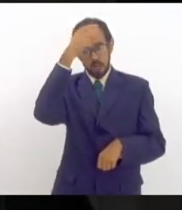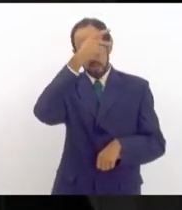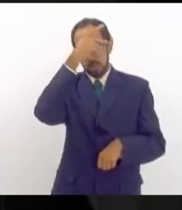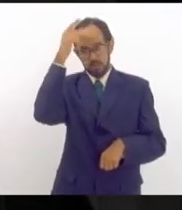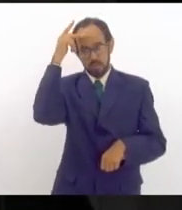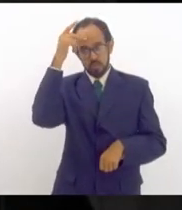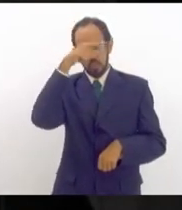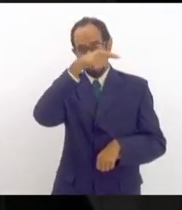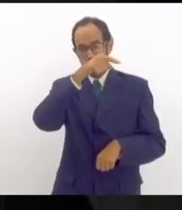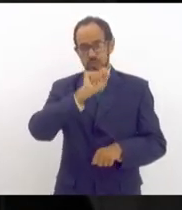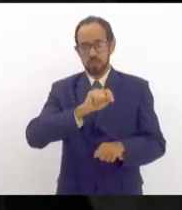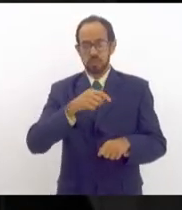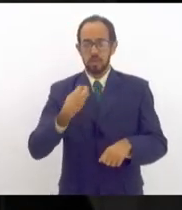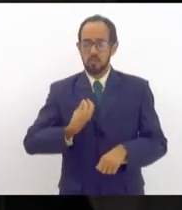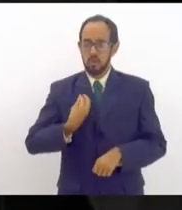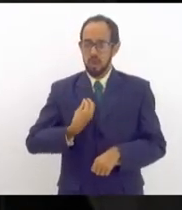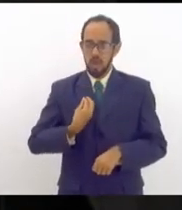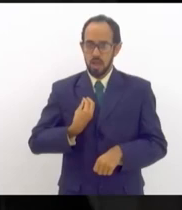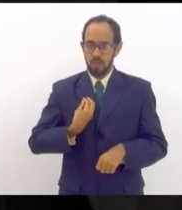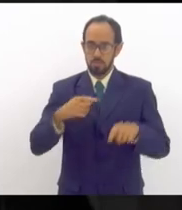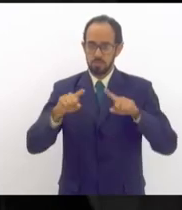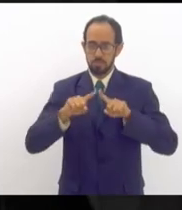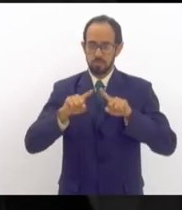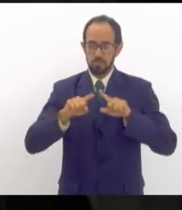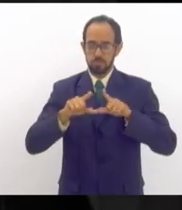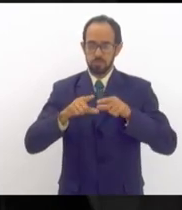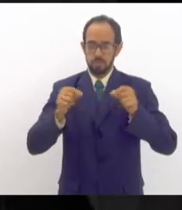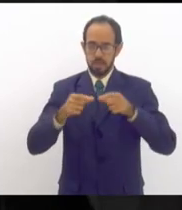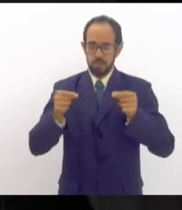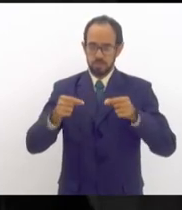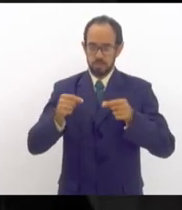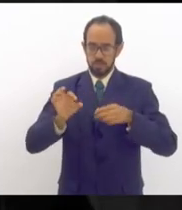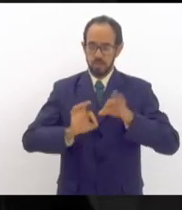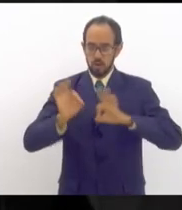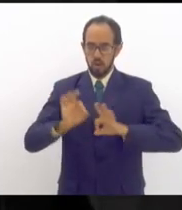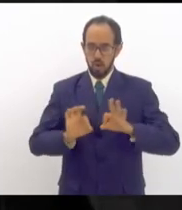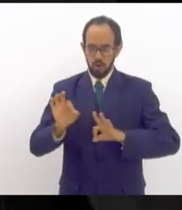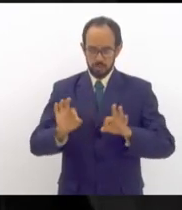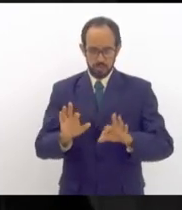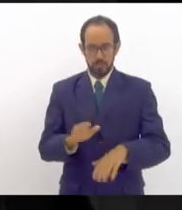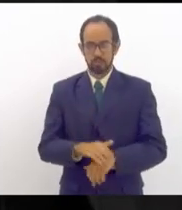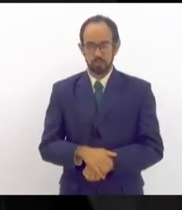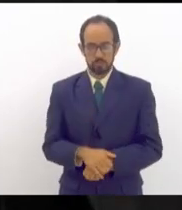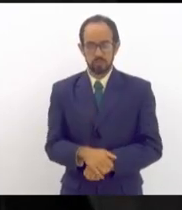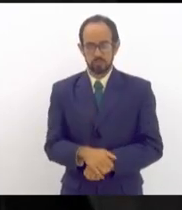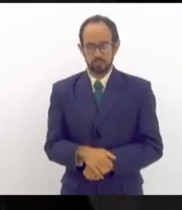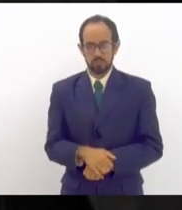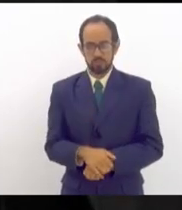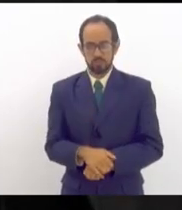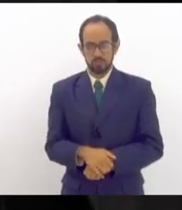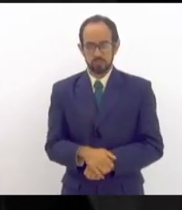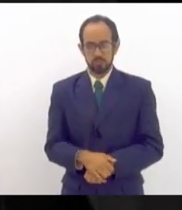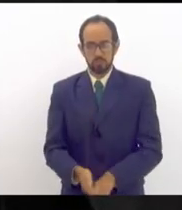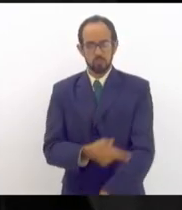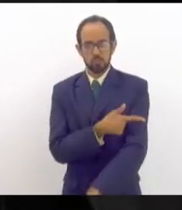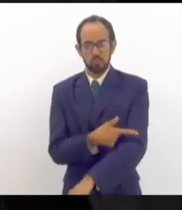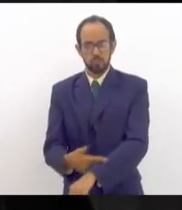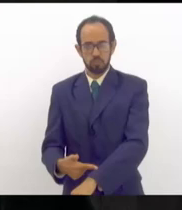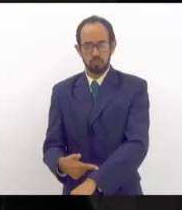que estavam ali em Brasília de maneira ordeira de maneira sensata